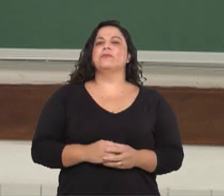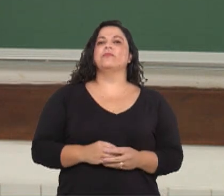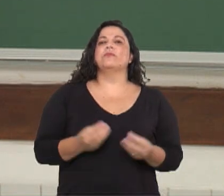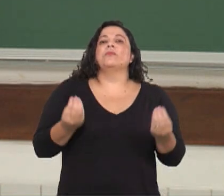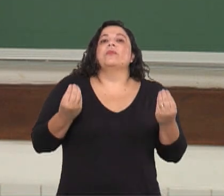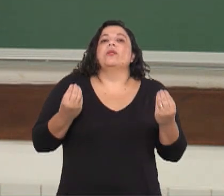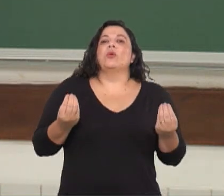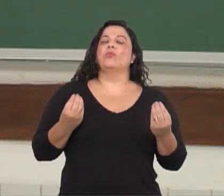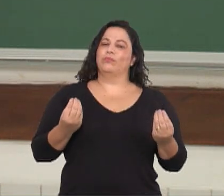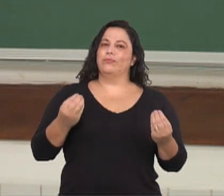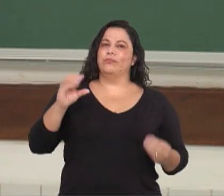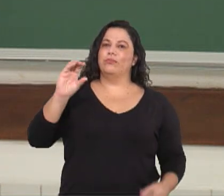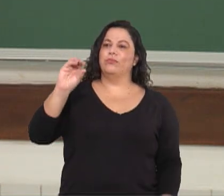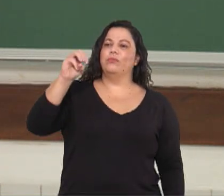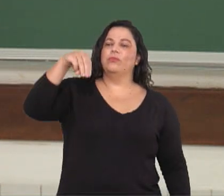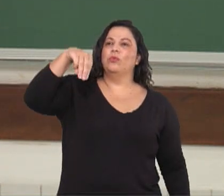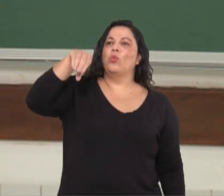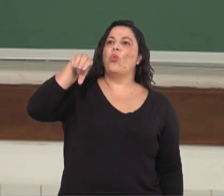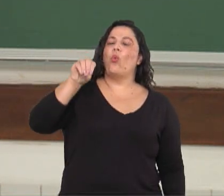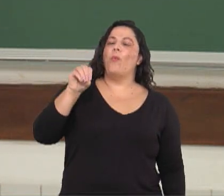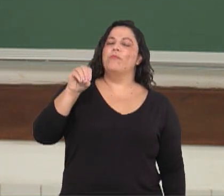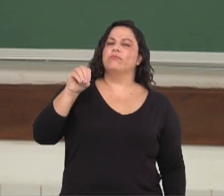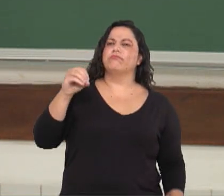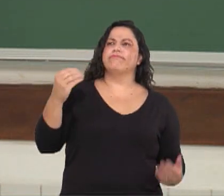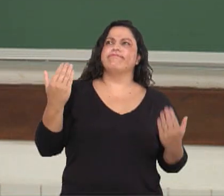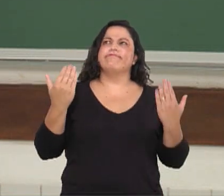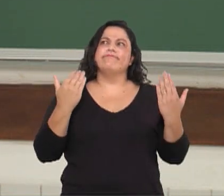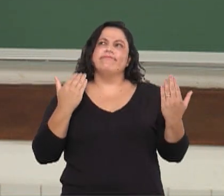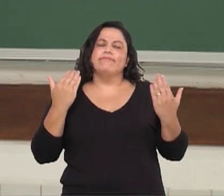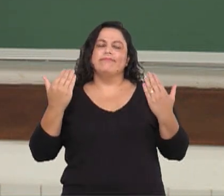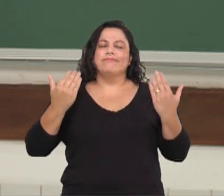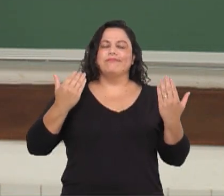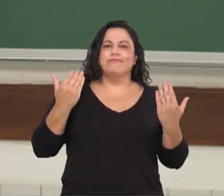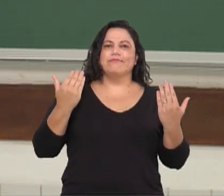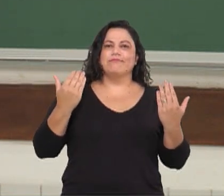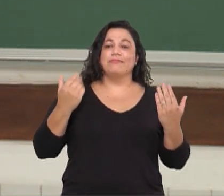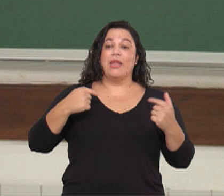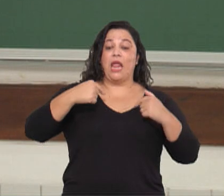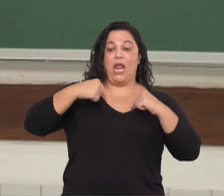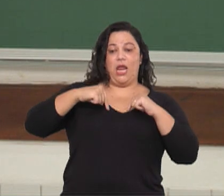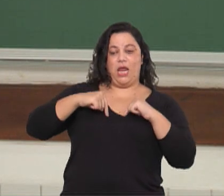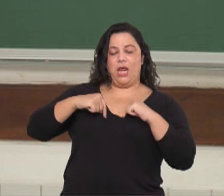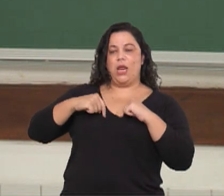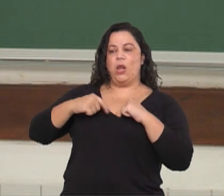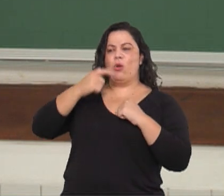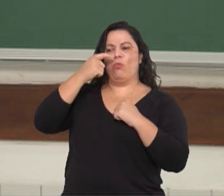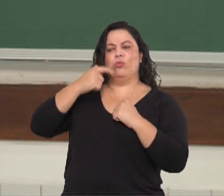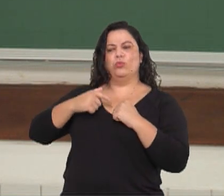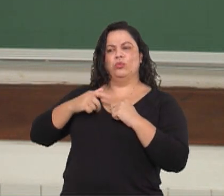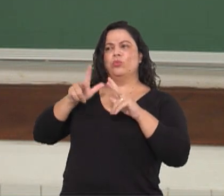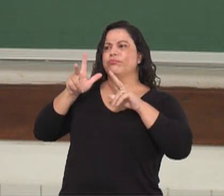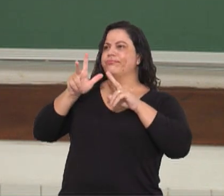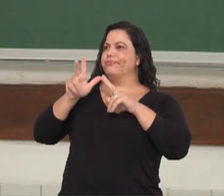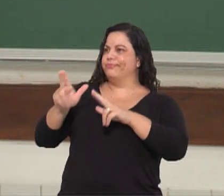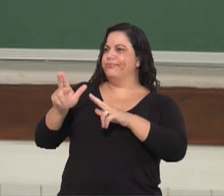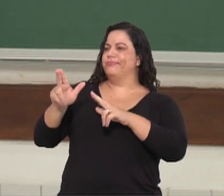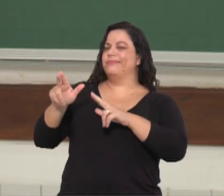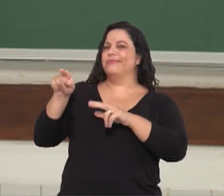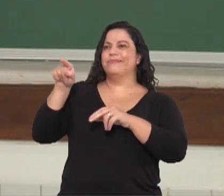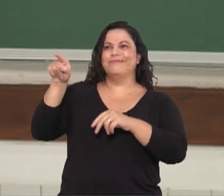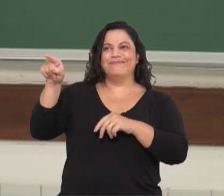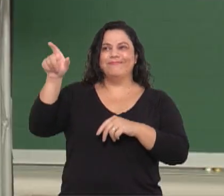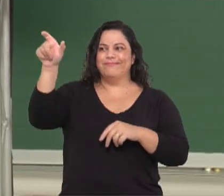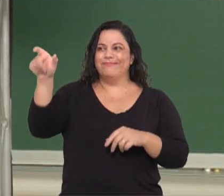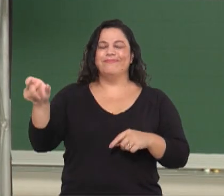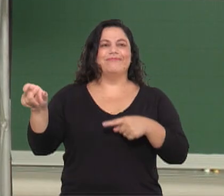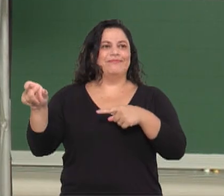Como? Eu sou como fulano, então eu tenho uma comparação. Tal